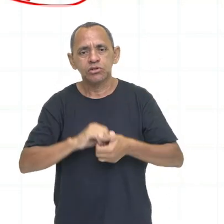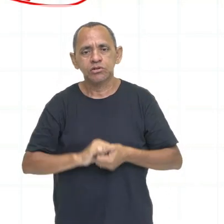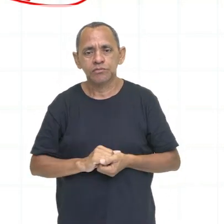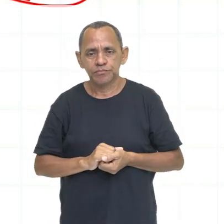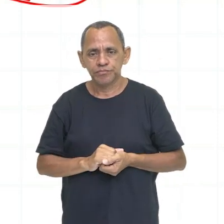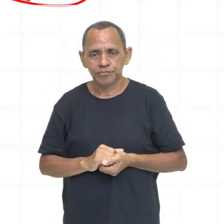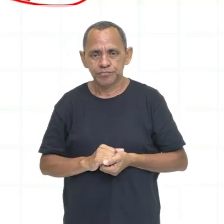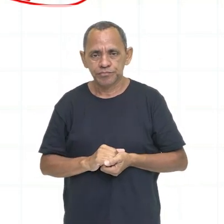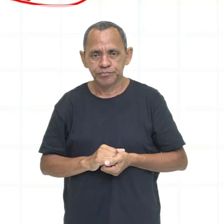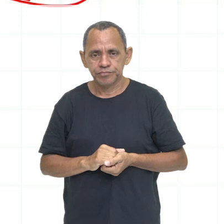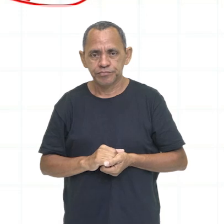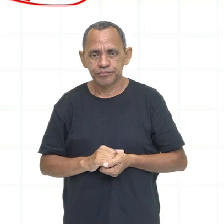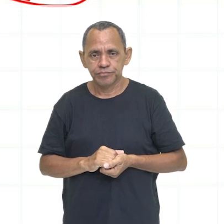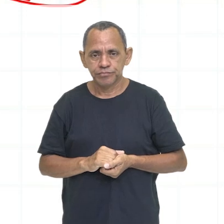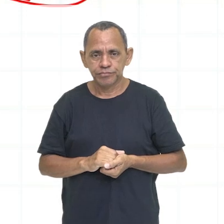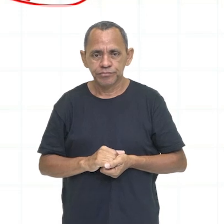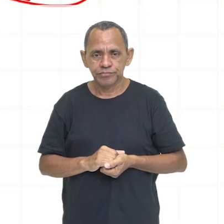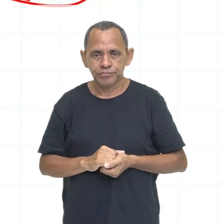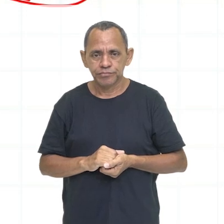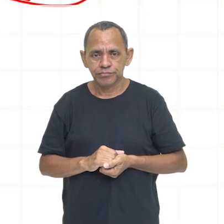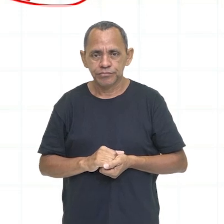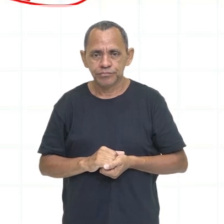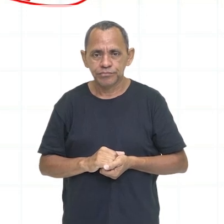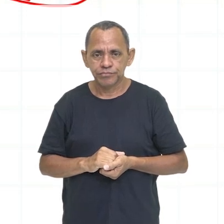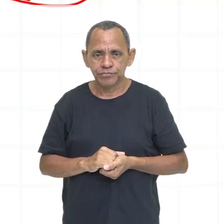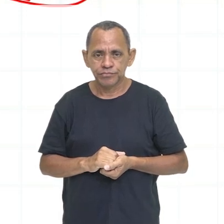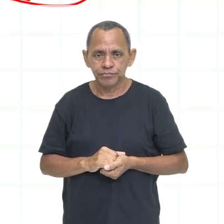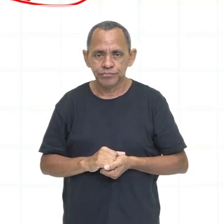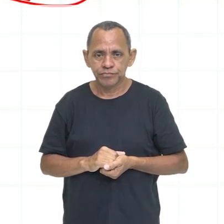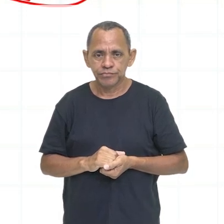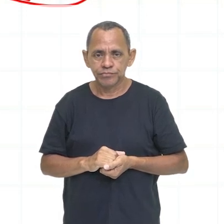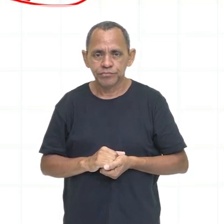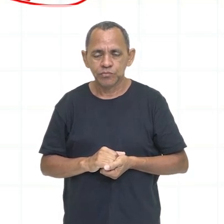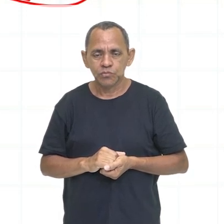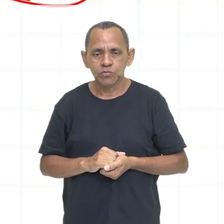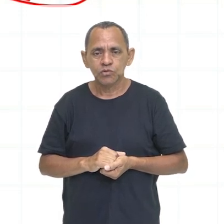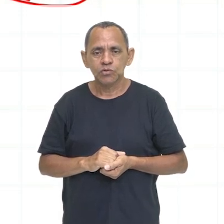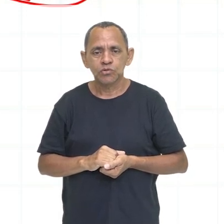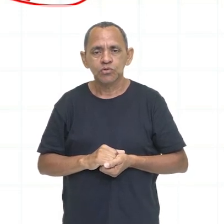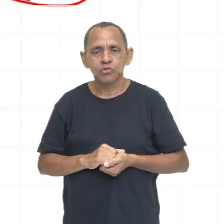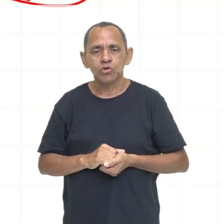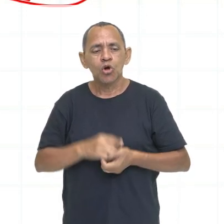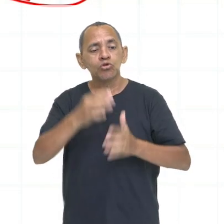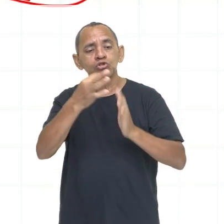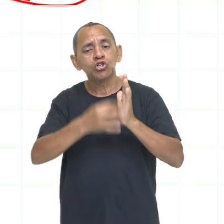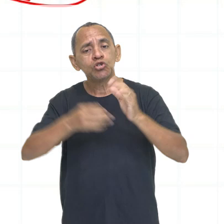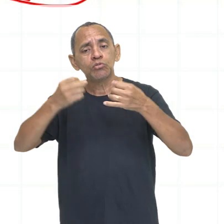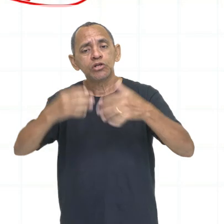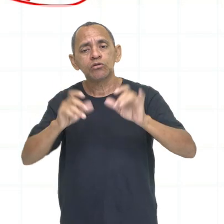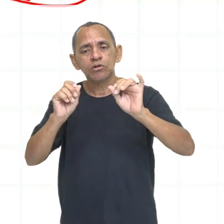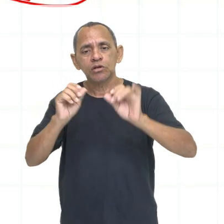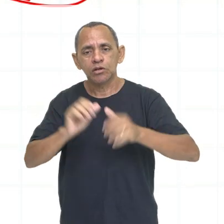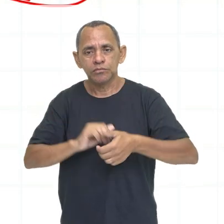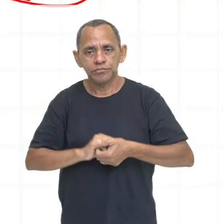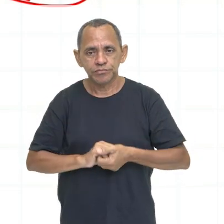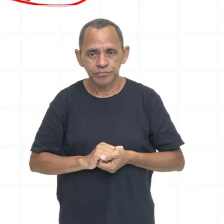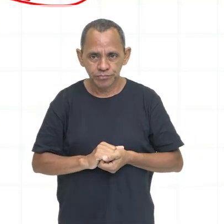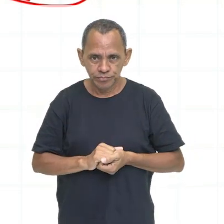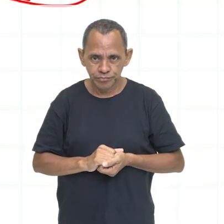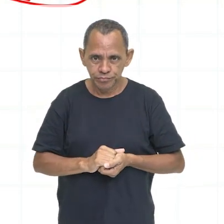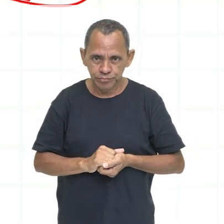palavras cognatas, a leitura já fica bem mais fácil, certo? Então, o que está escrito aqui? Eu vou falar em inglês, aí vou colocando em